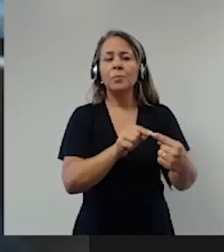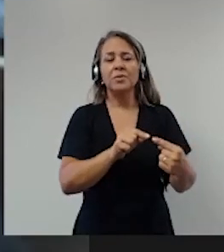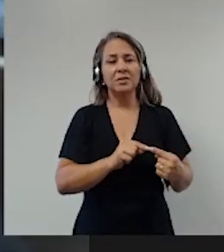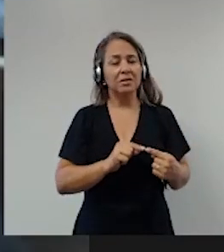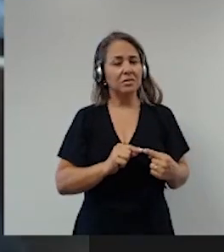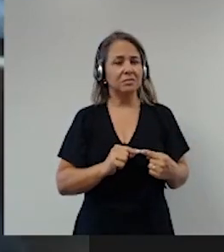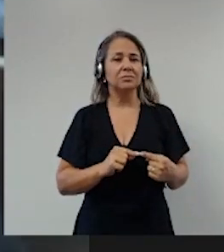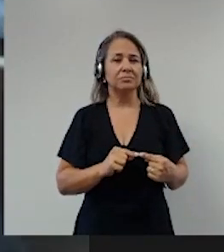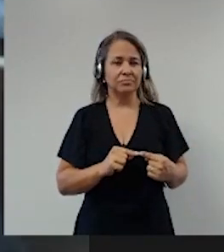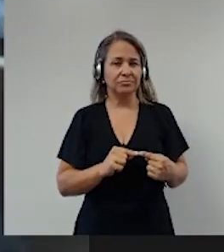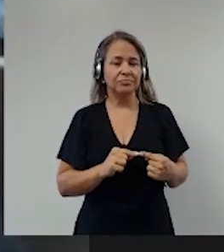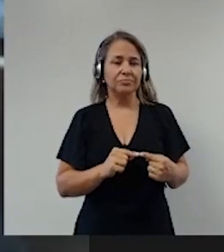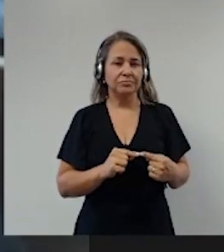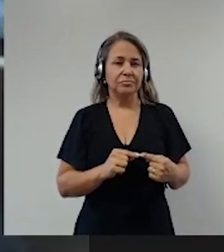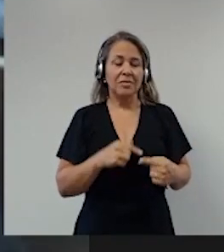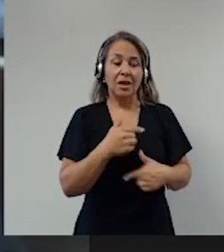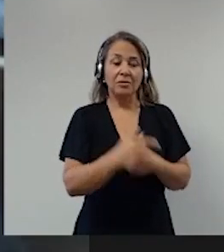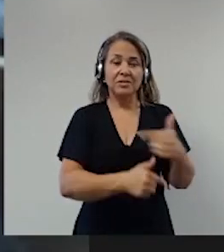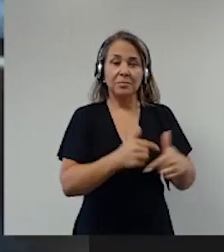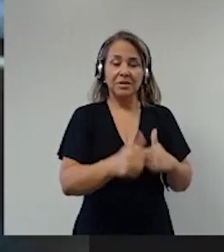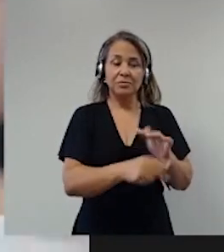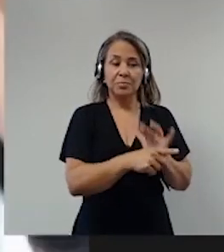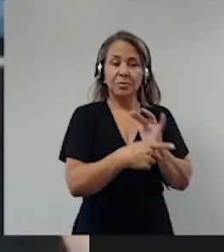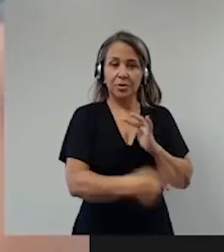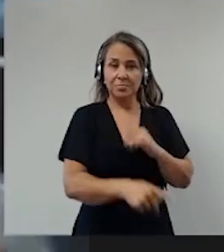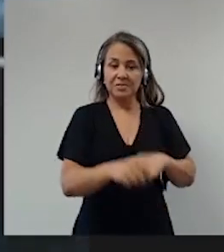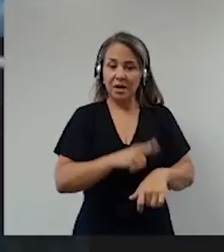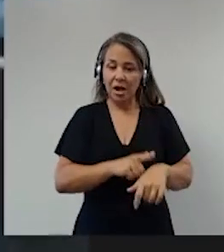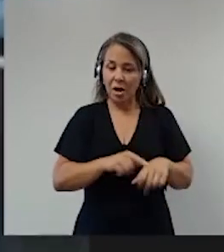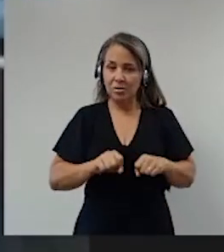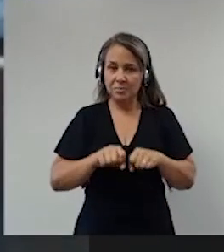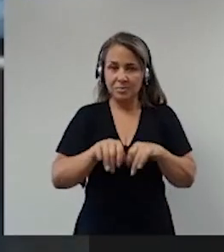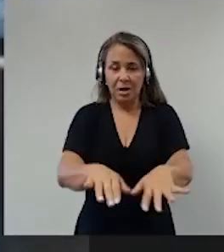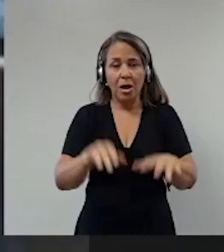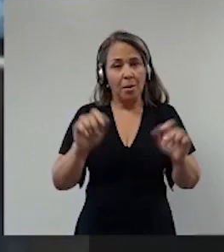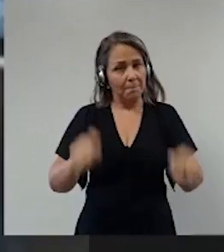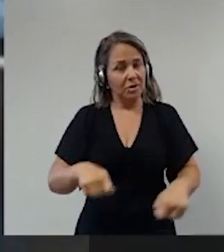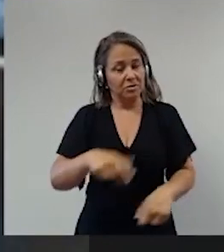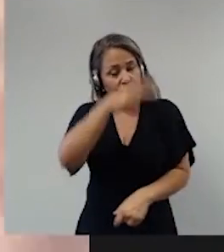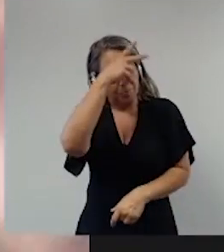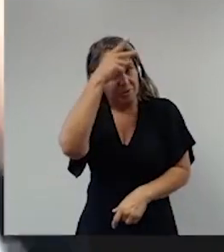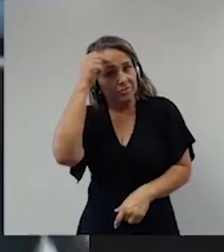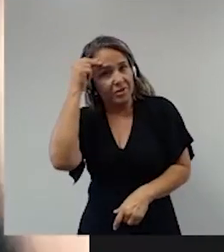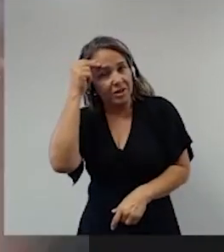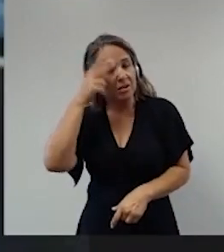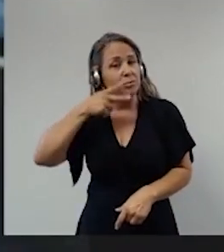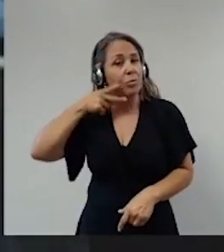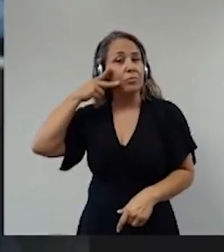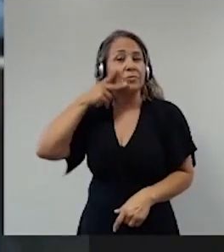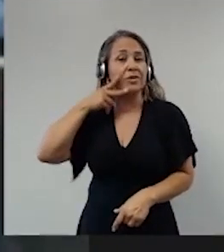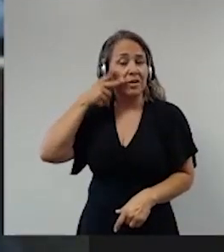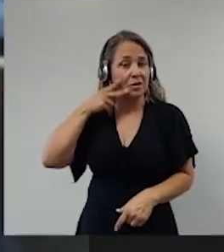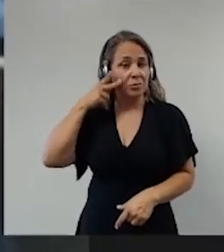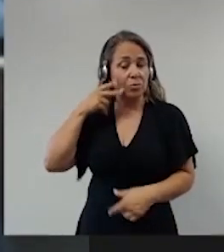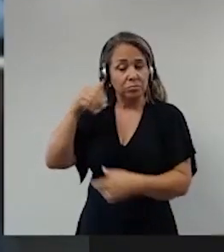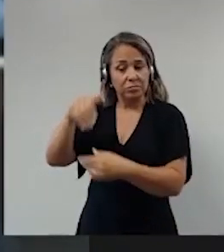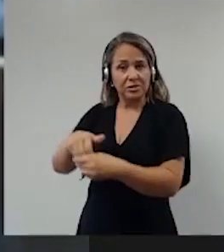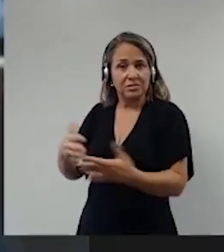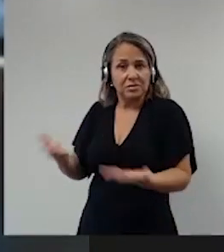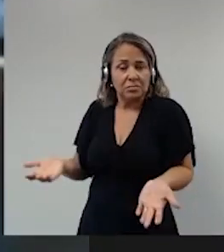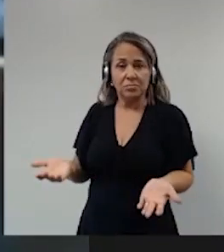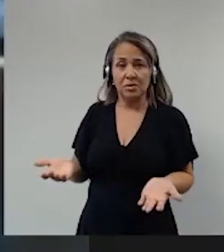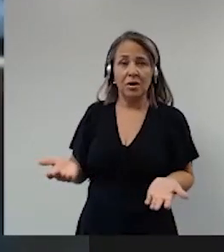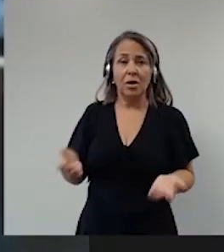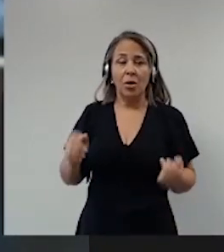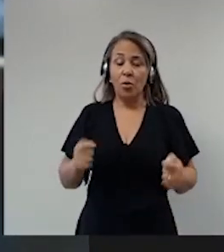em relação às ações da pandemia, seja ele um prefeito ou vereador candidato à reeleição, seja ele